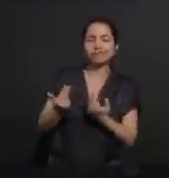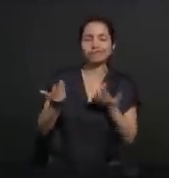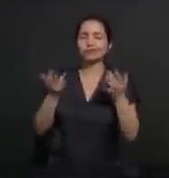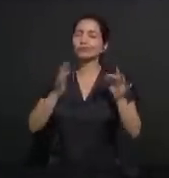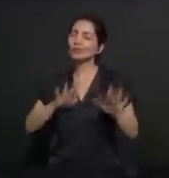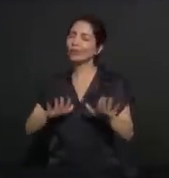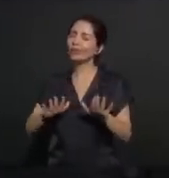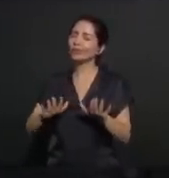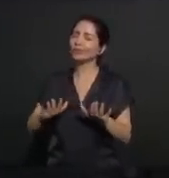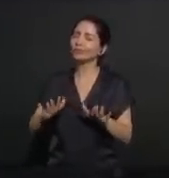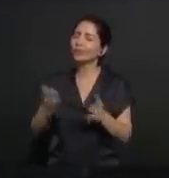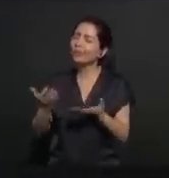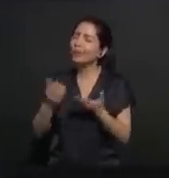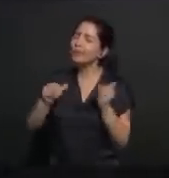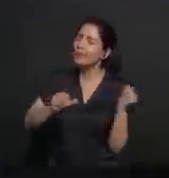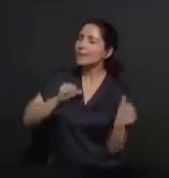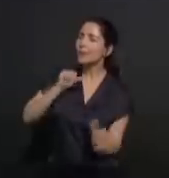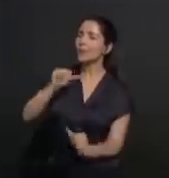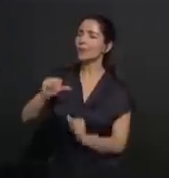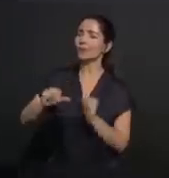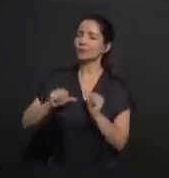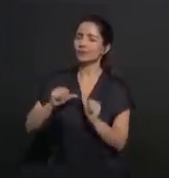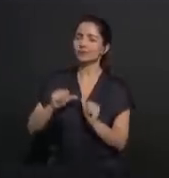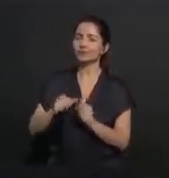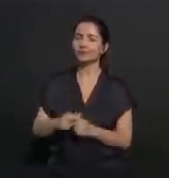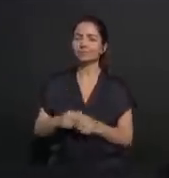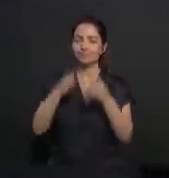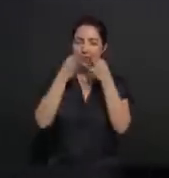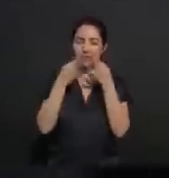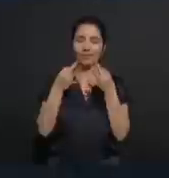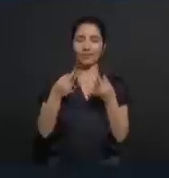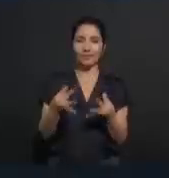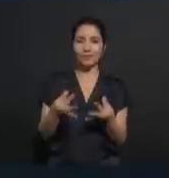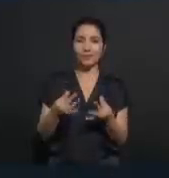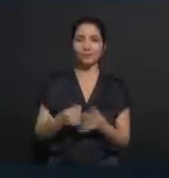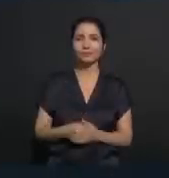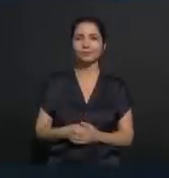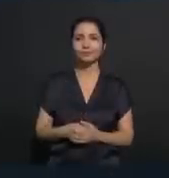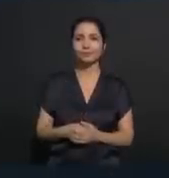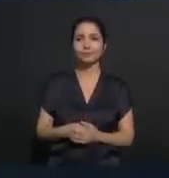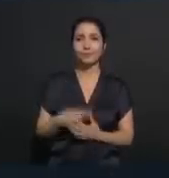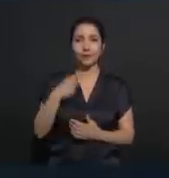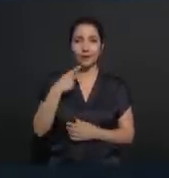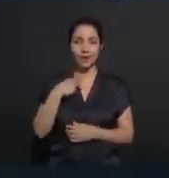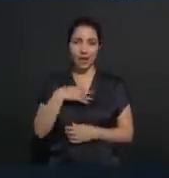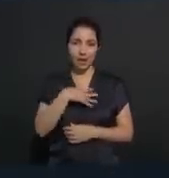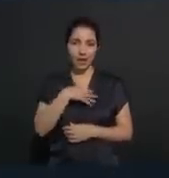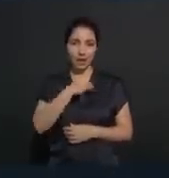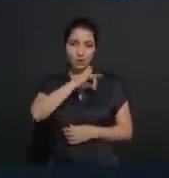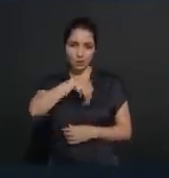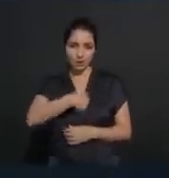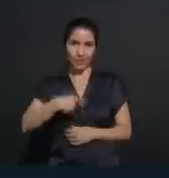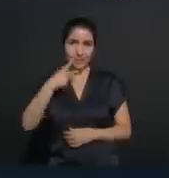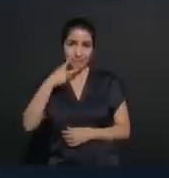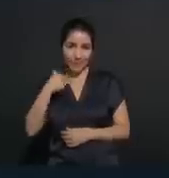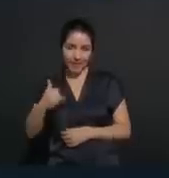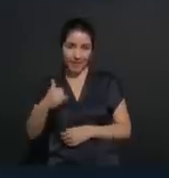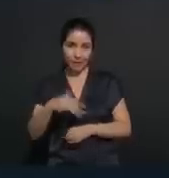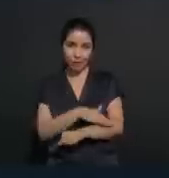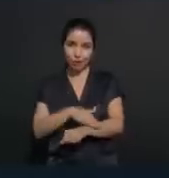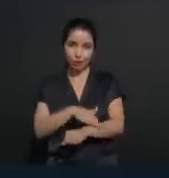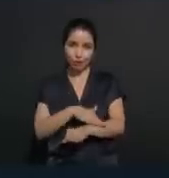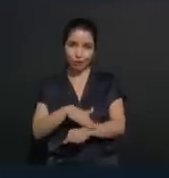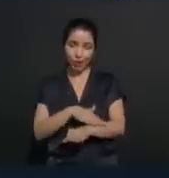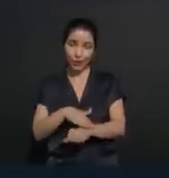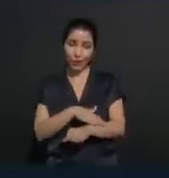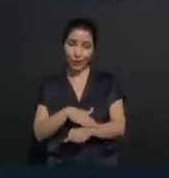Eu quero ser diferente. E para encerrar, preste atenção nisso. O pai de José, Jacó, não tinha dado um